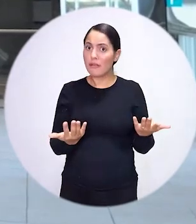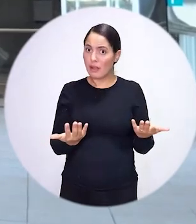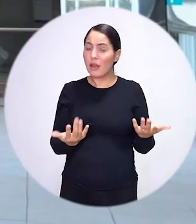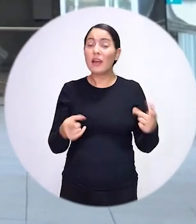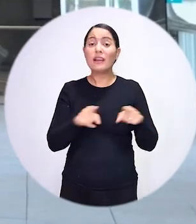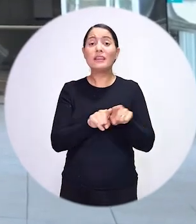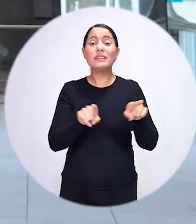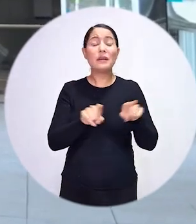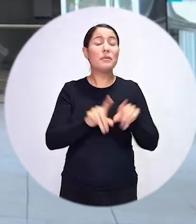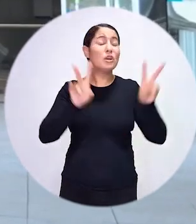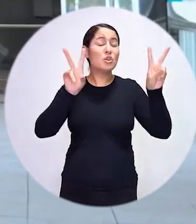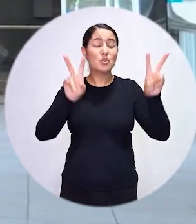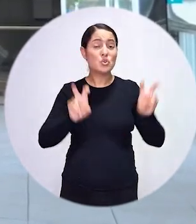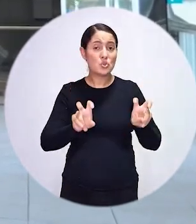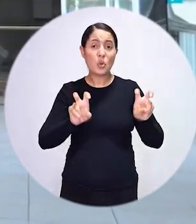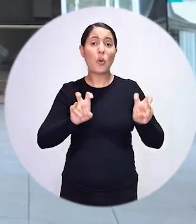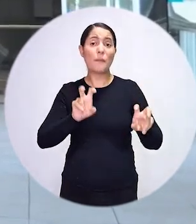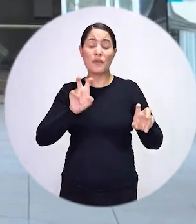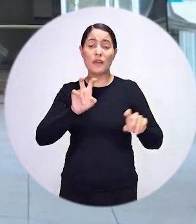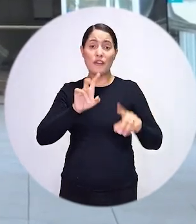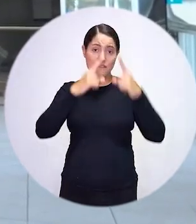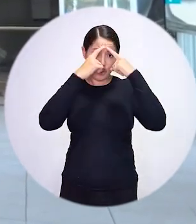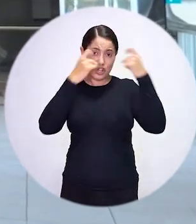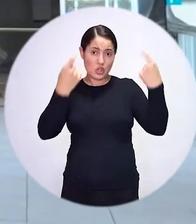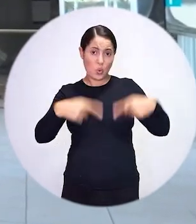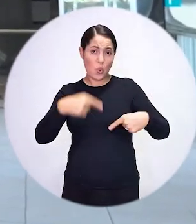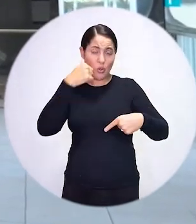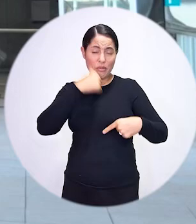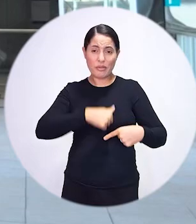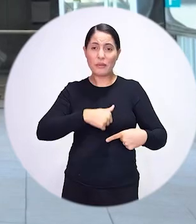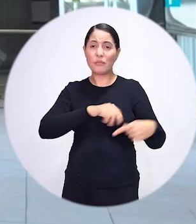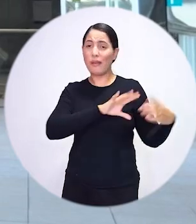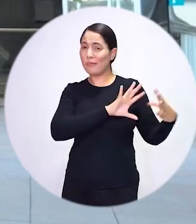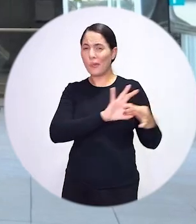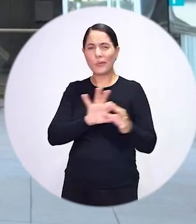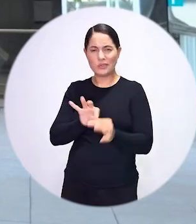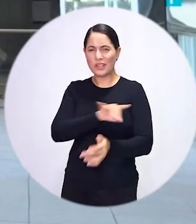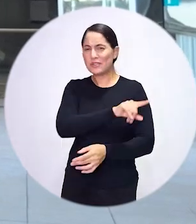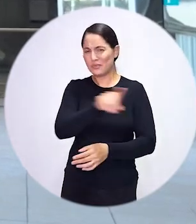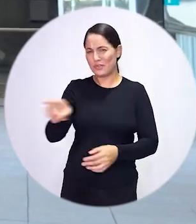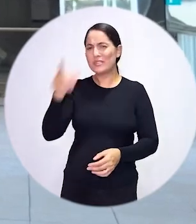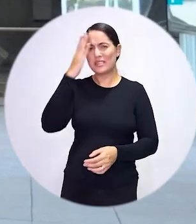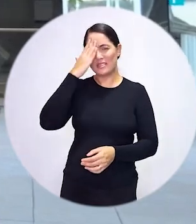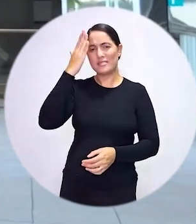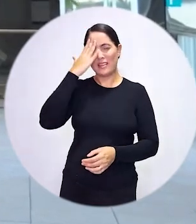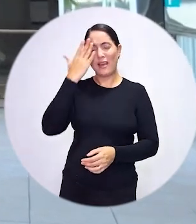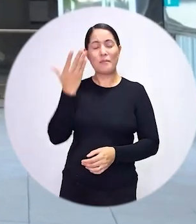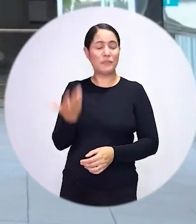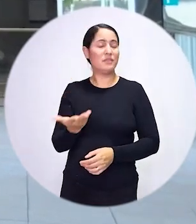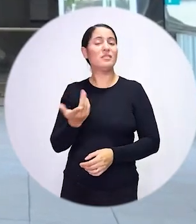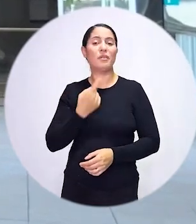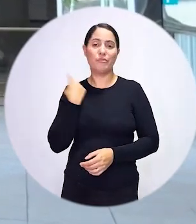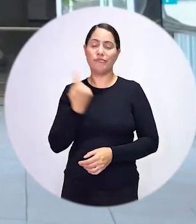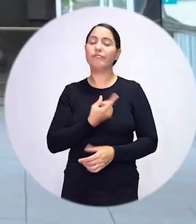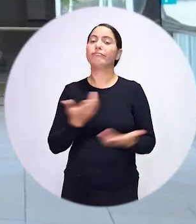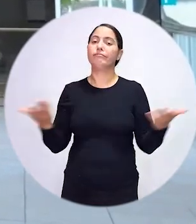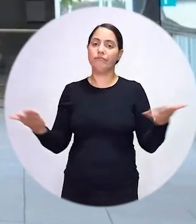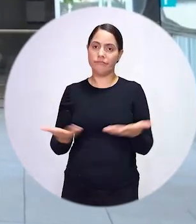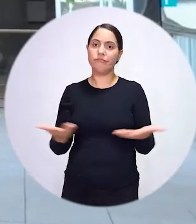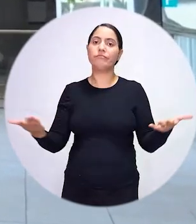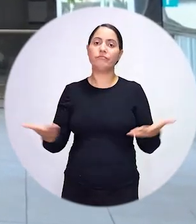refere-se a matérias de família, também casos de violência intradoméstica, enfim, o contexto todos já